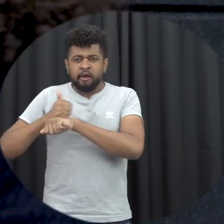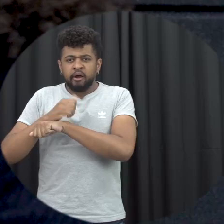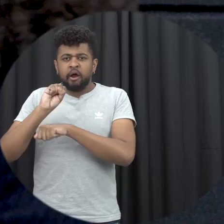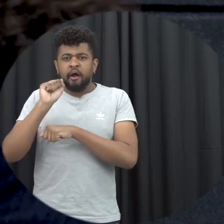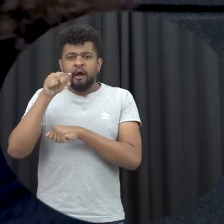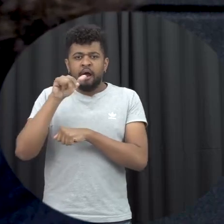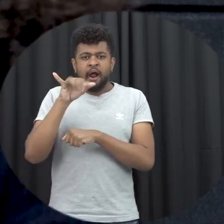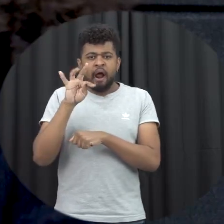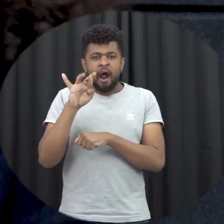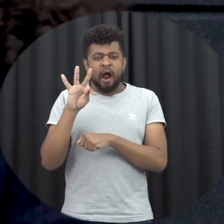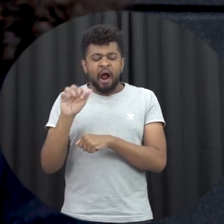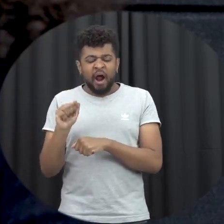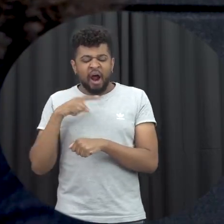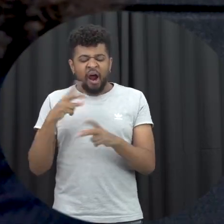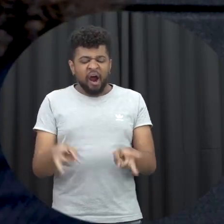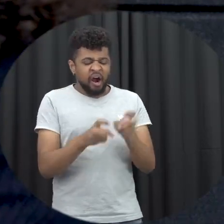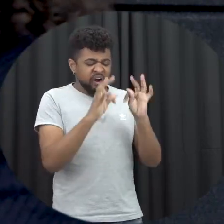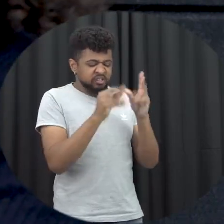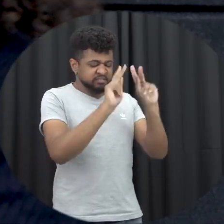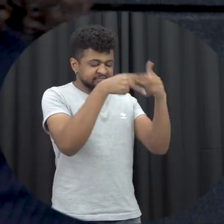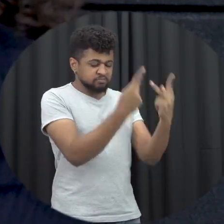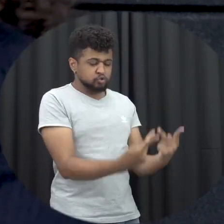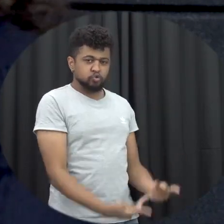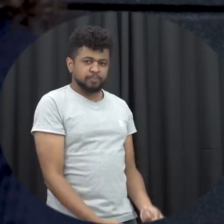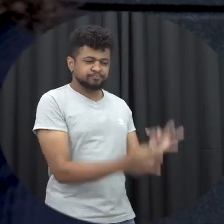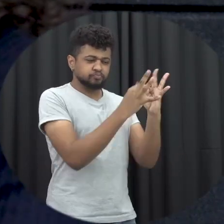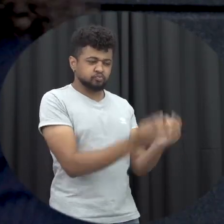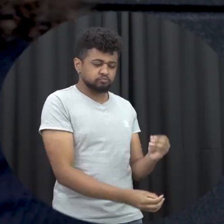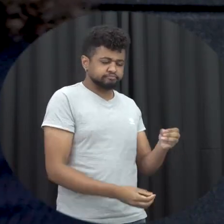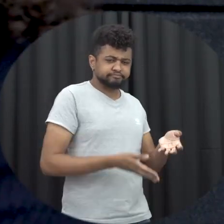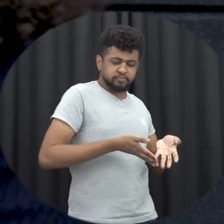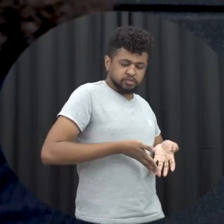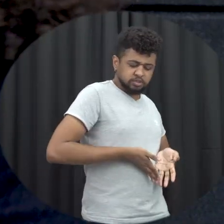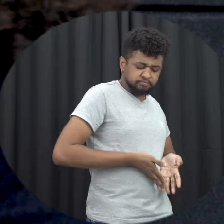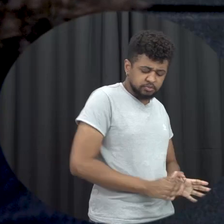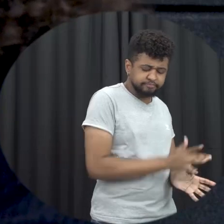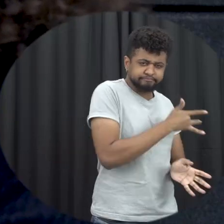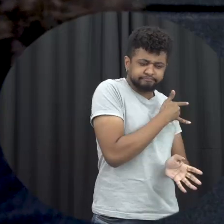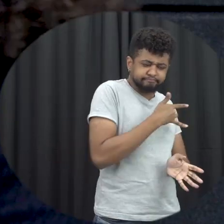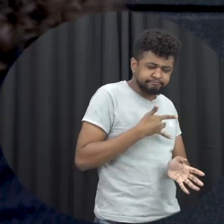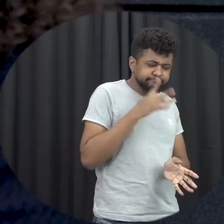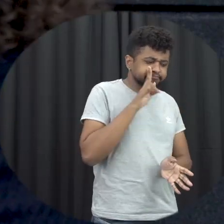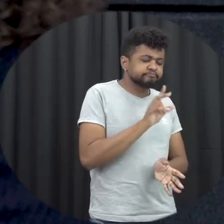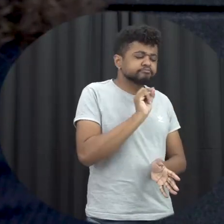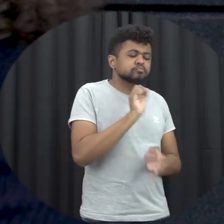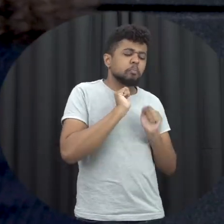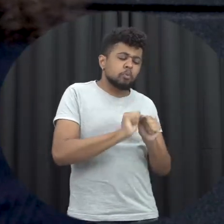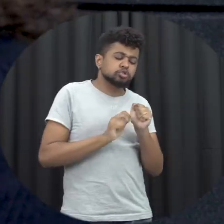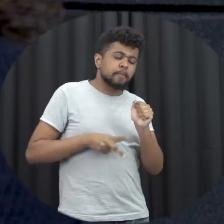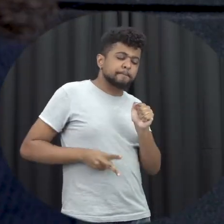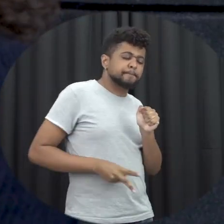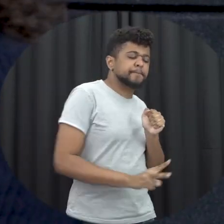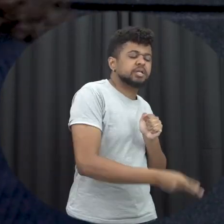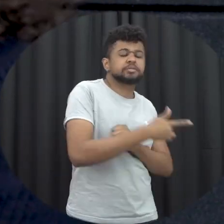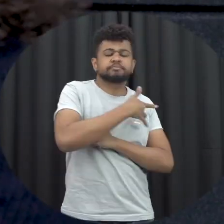consegue reconhecer todo de forma holística, o ser humano, né? Desde o nascimento, quando ele está saudável, o que a gente pode fazer para